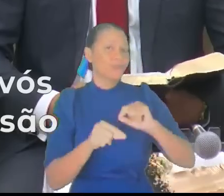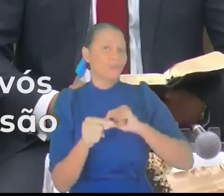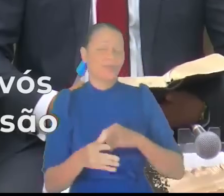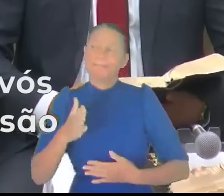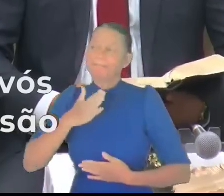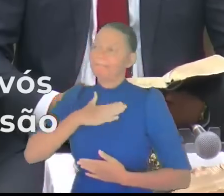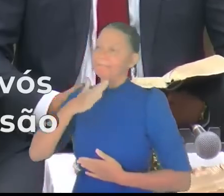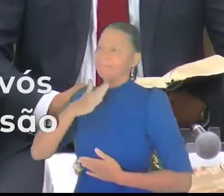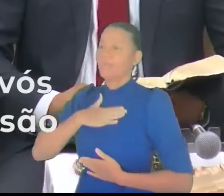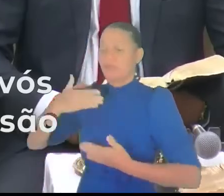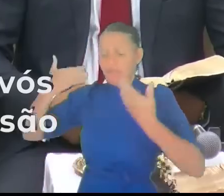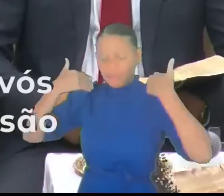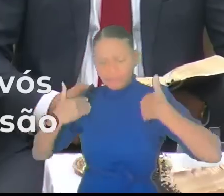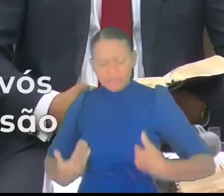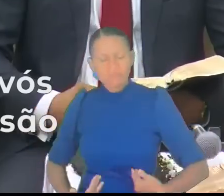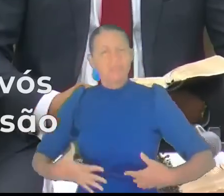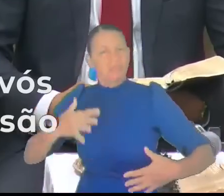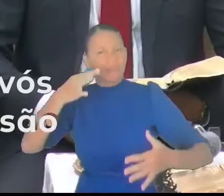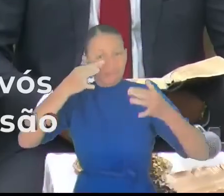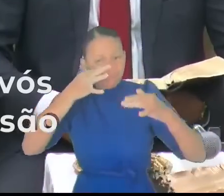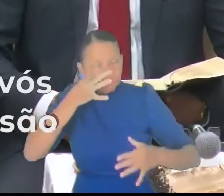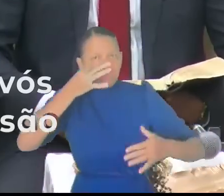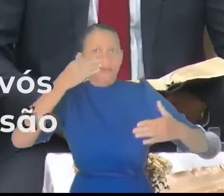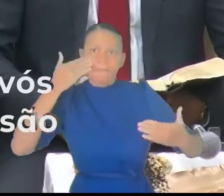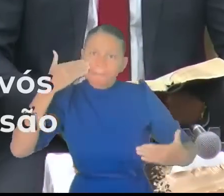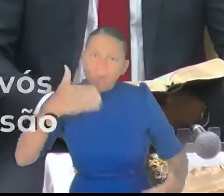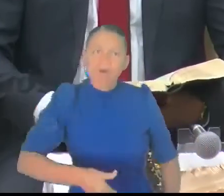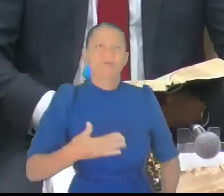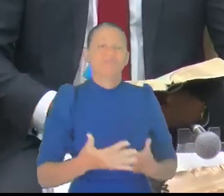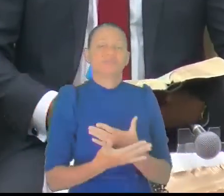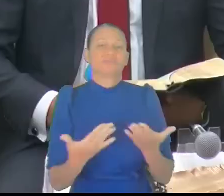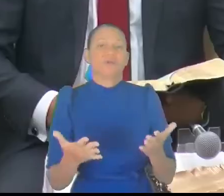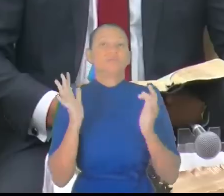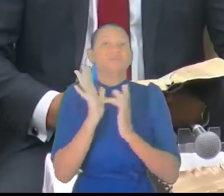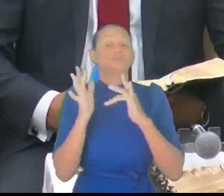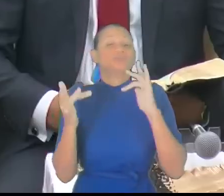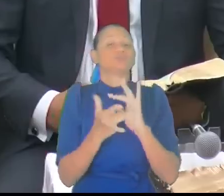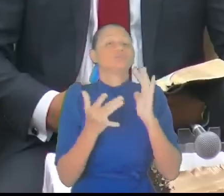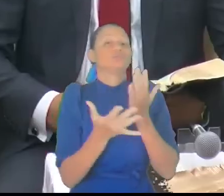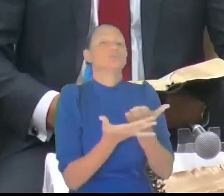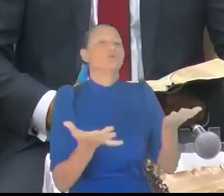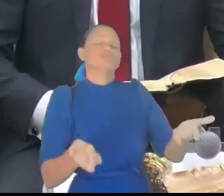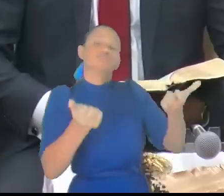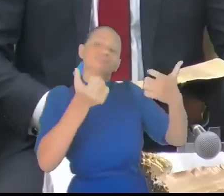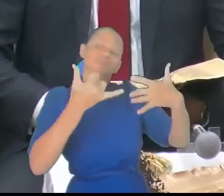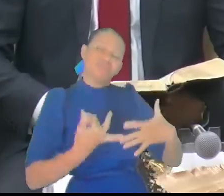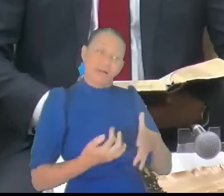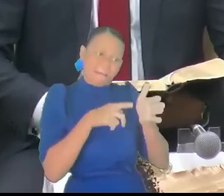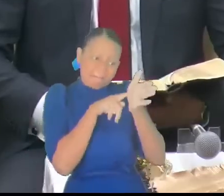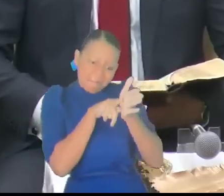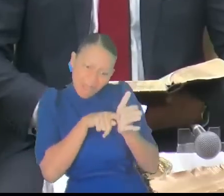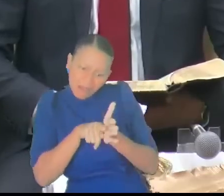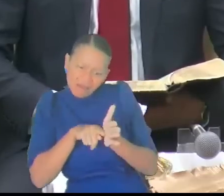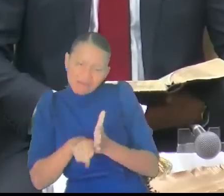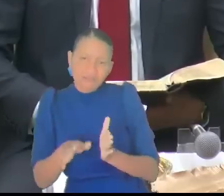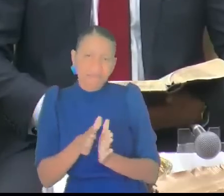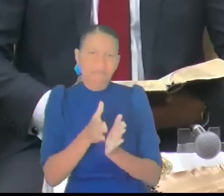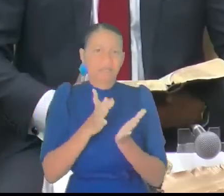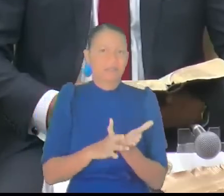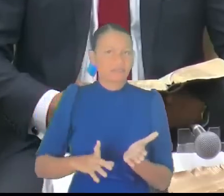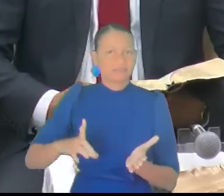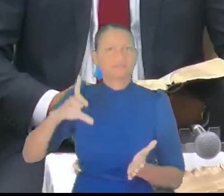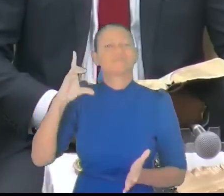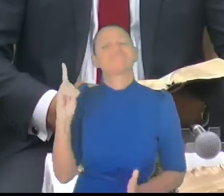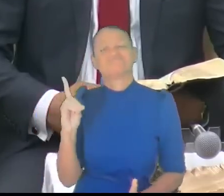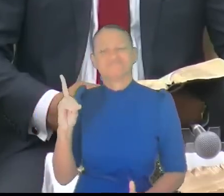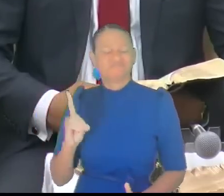mim testificam. Quando Jesus disse esse versículo, examinais as Escrituras,